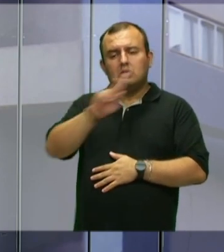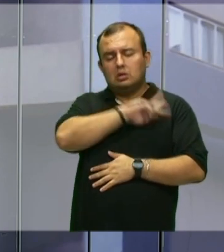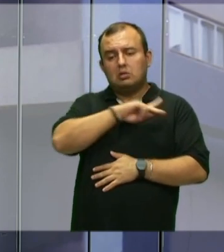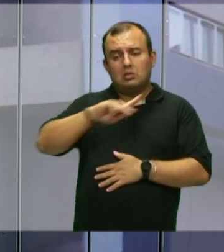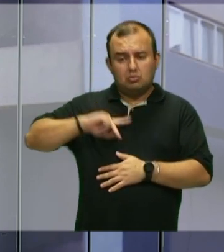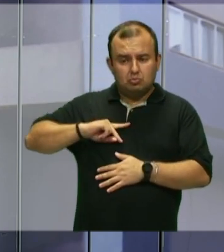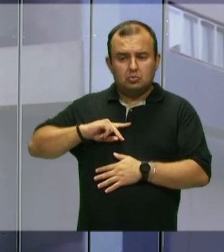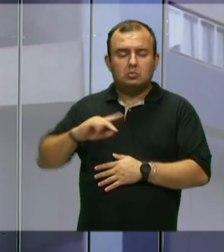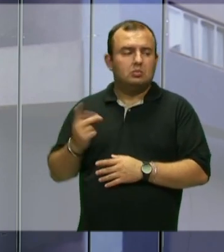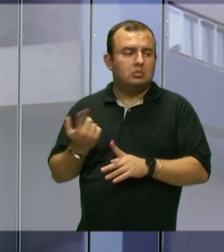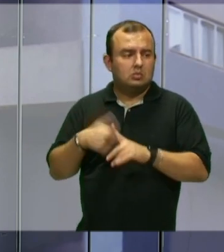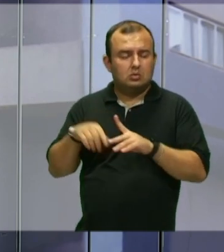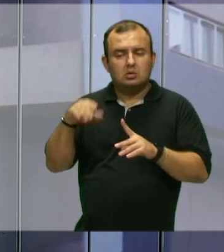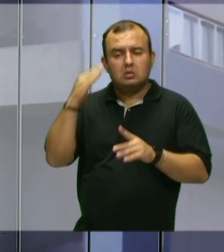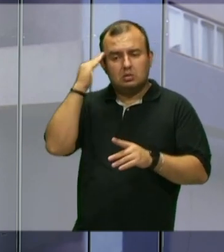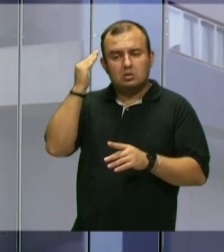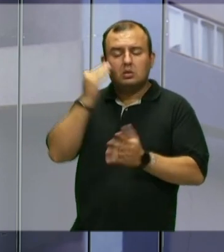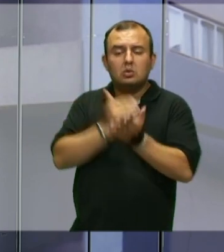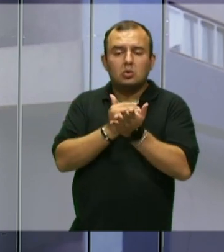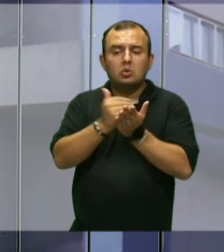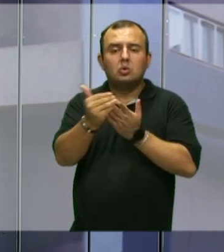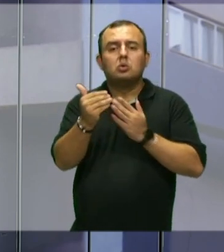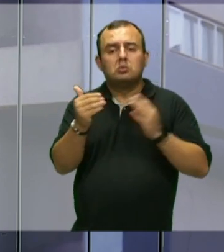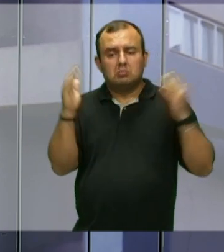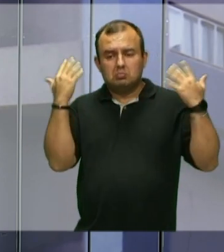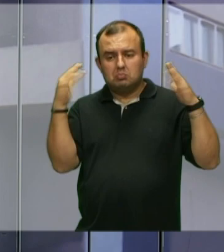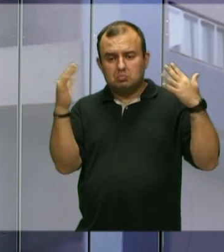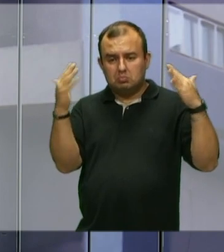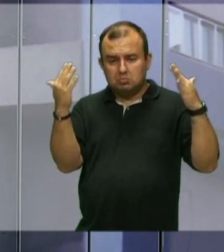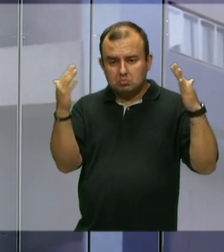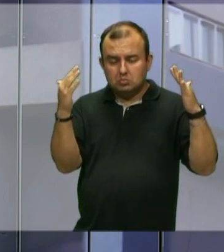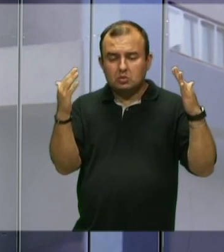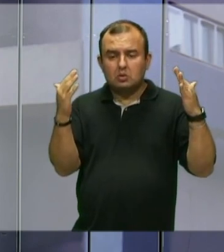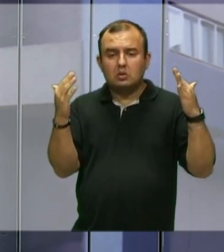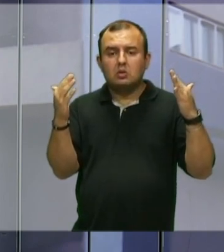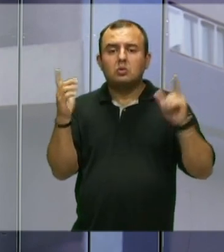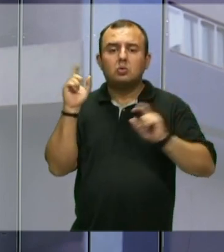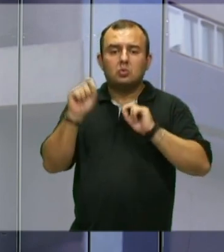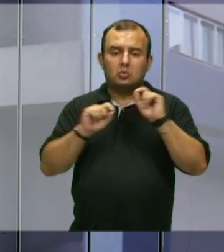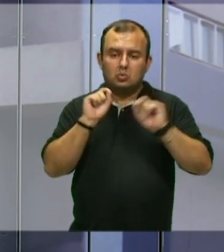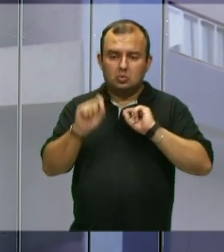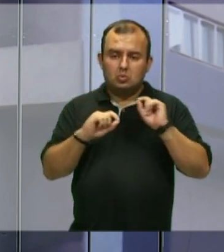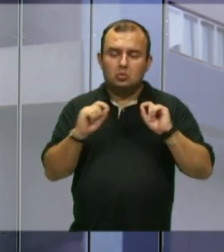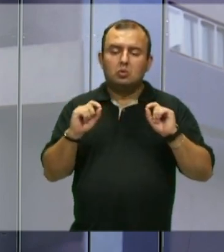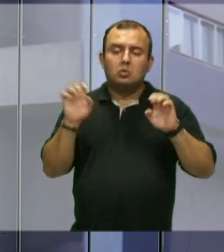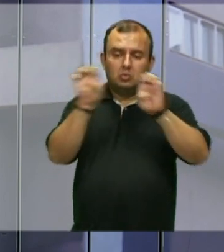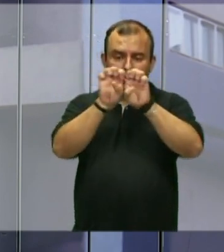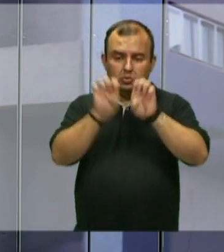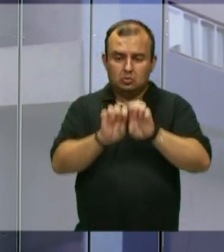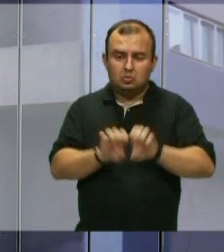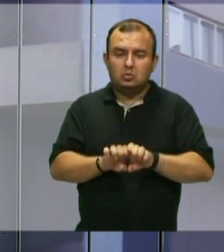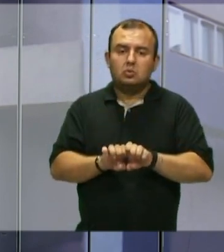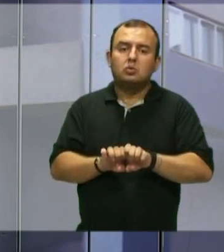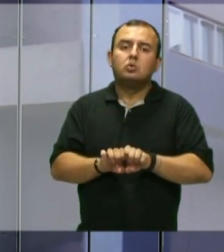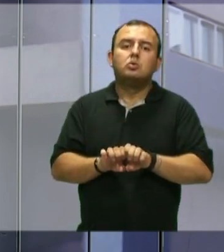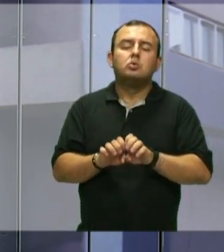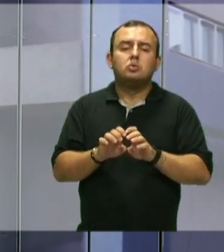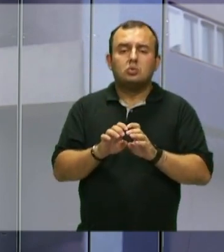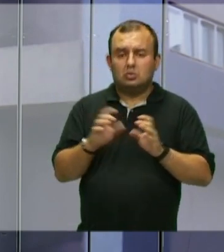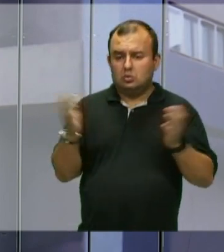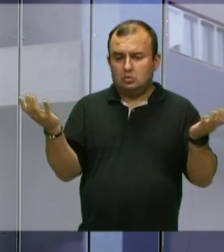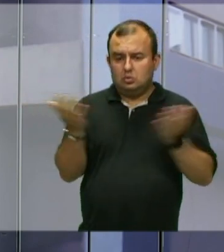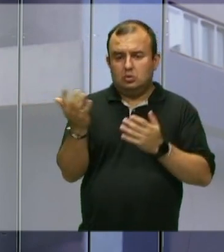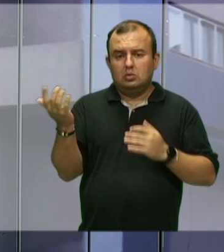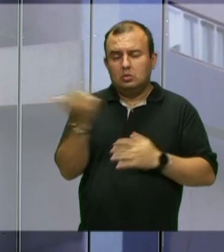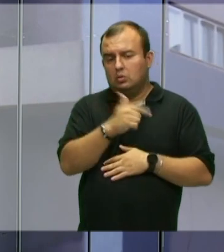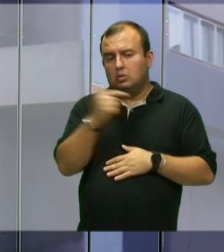que é uma iniciativa louvável, é uma estrutura hoje que eles não têm, né? Que